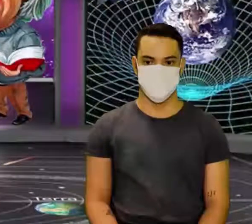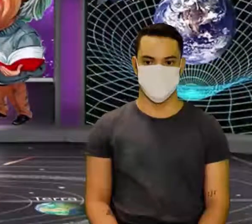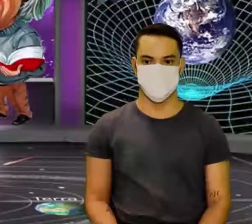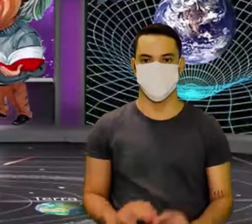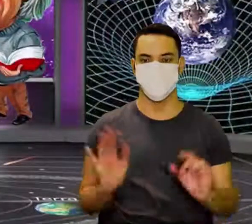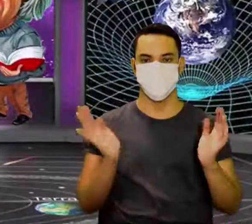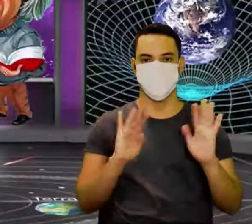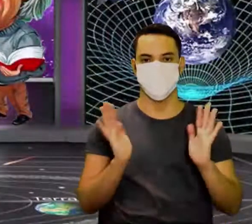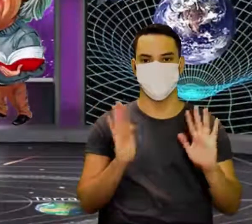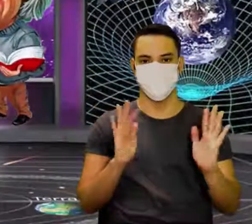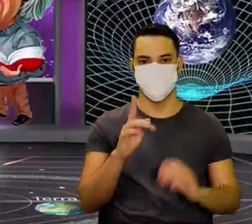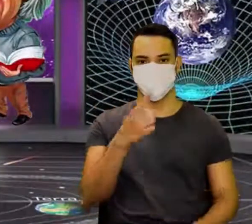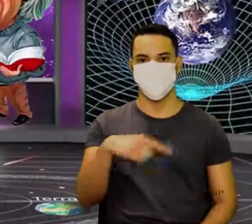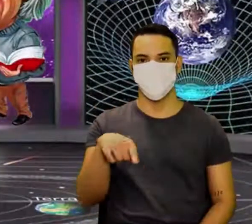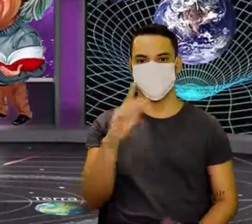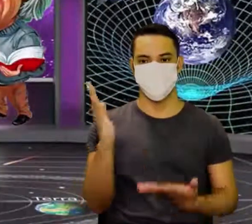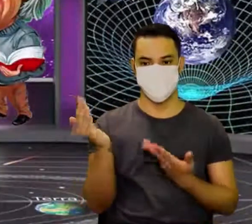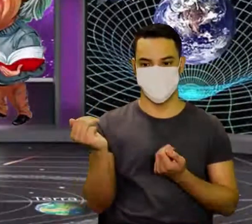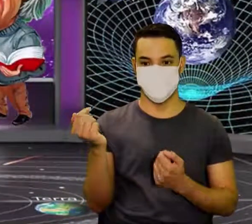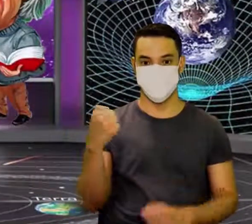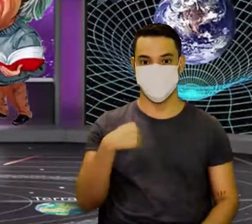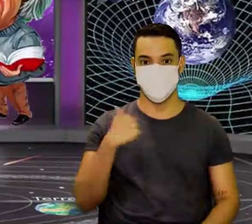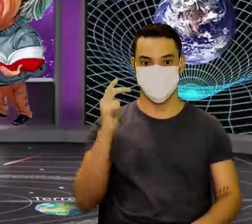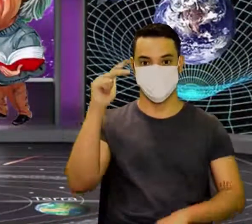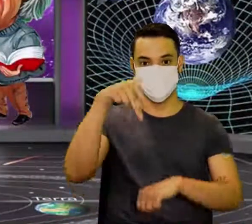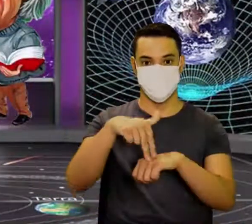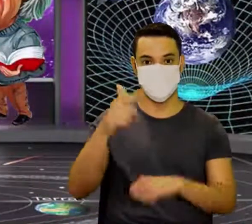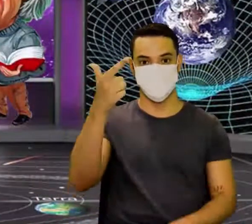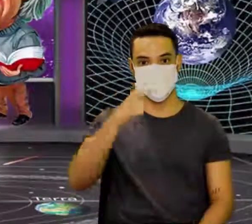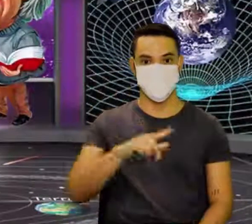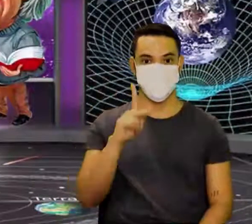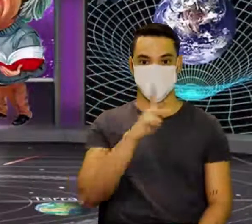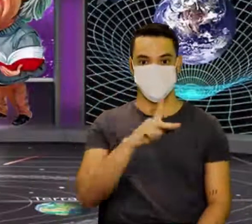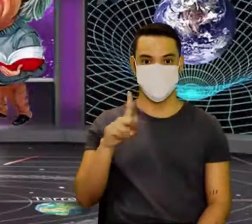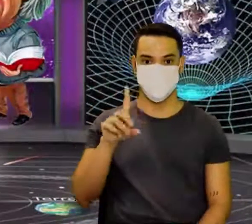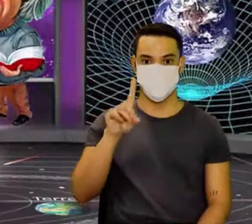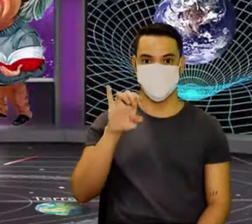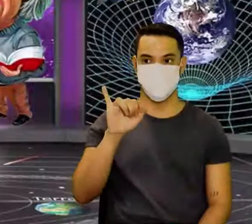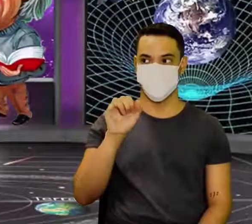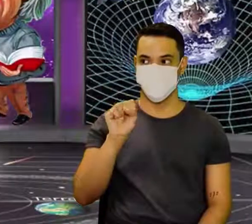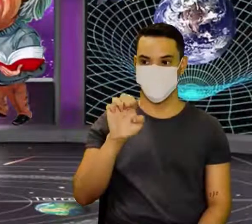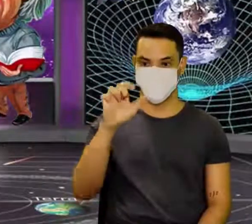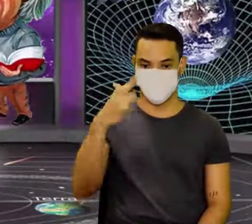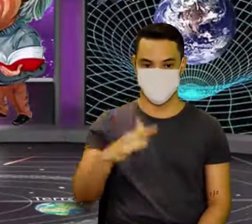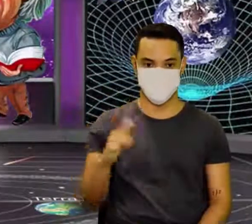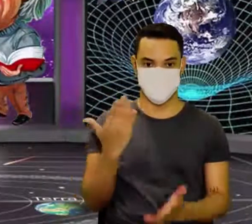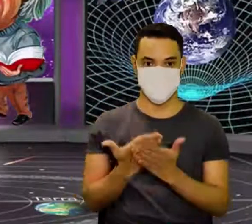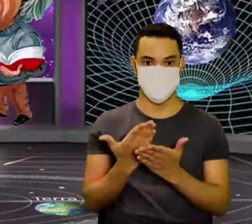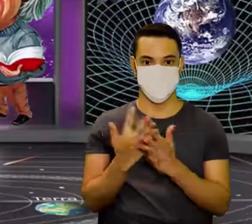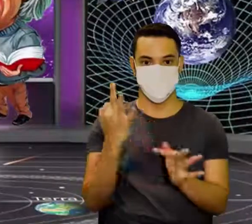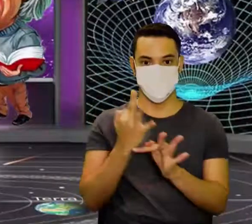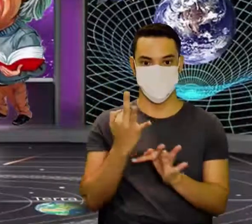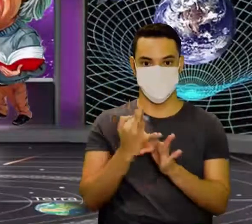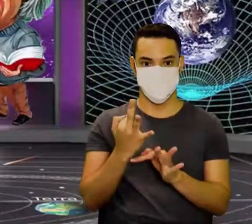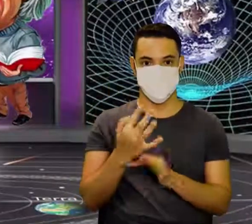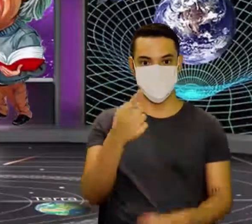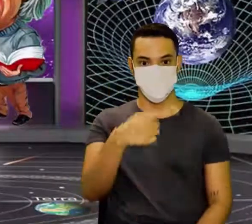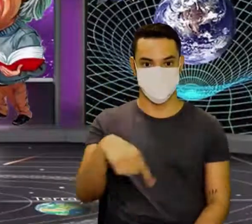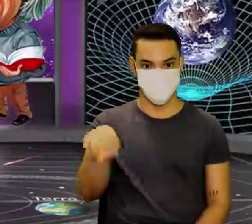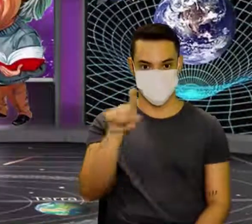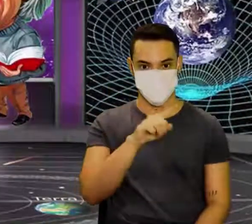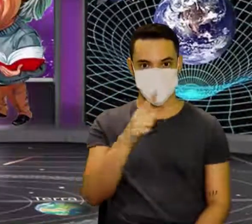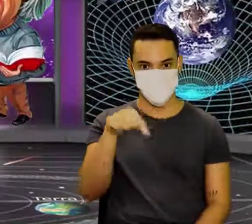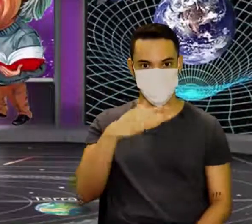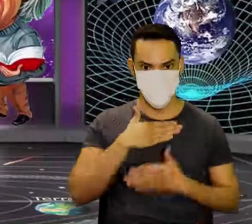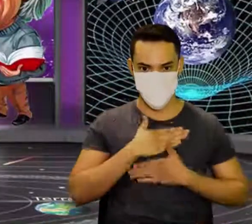Hello, jovens! Olha eu aqui novamente, professora Daisy, para mais uma aula de física com vocês. E aí,